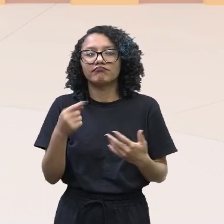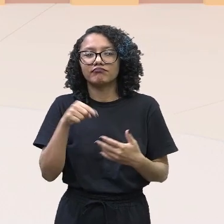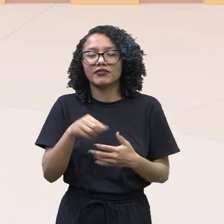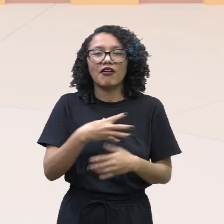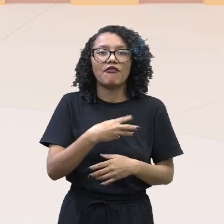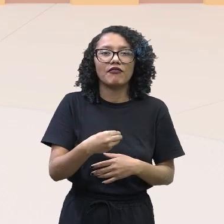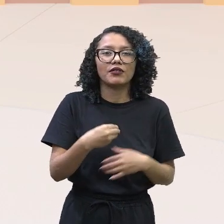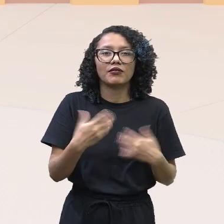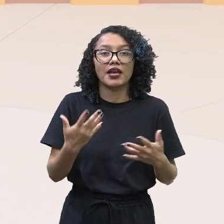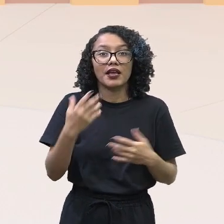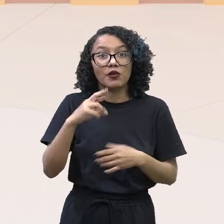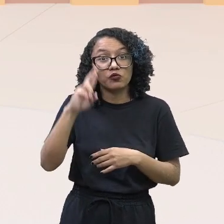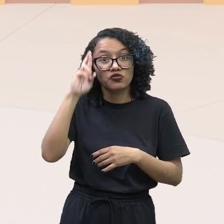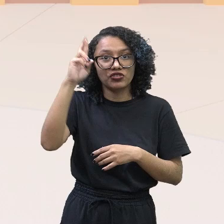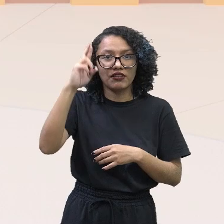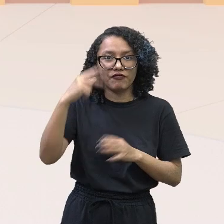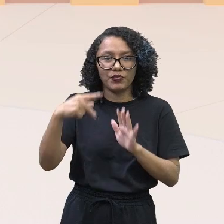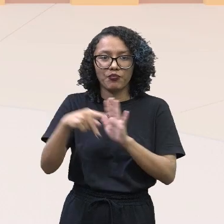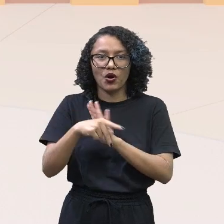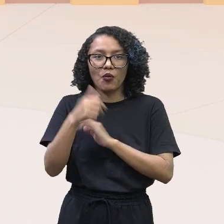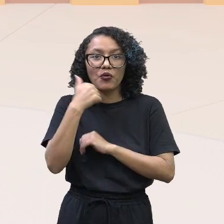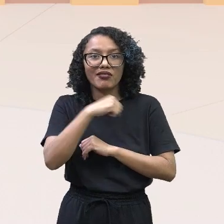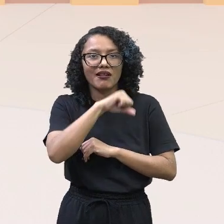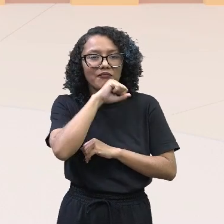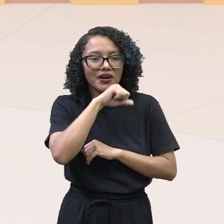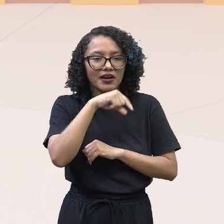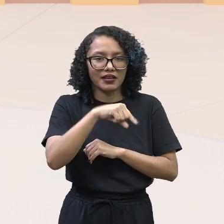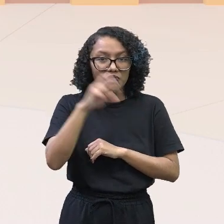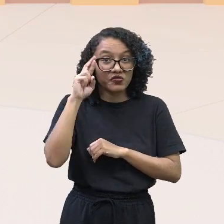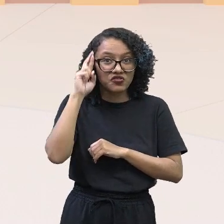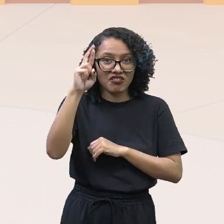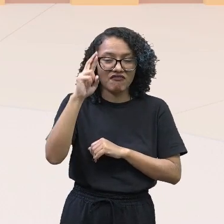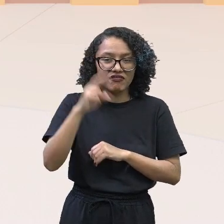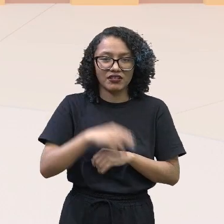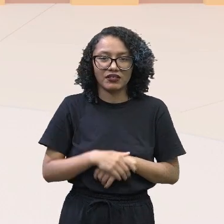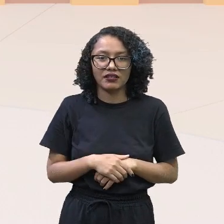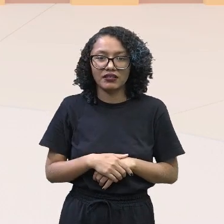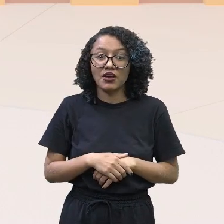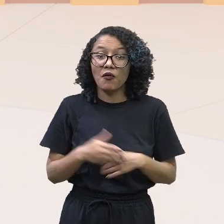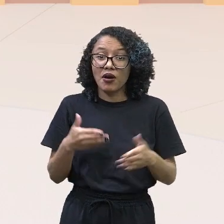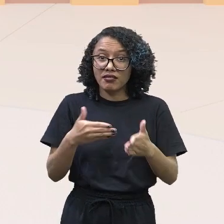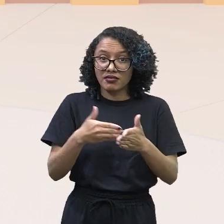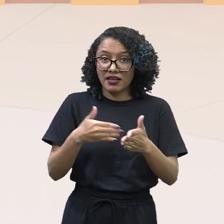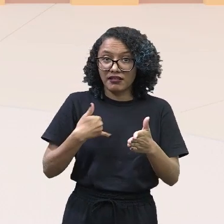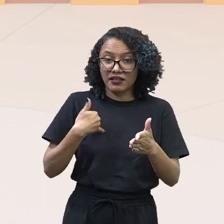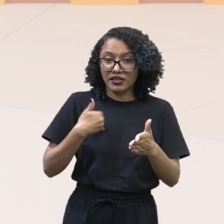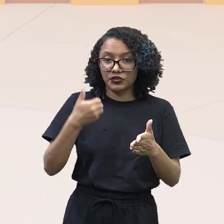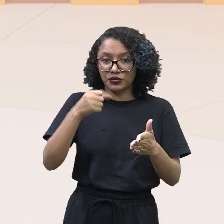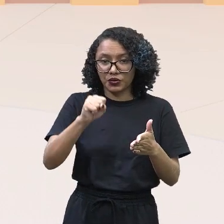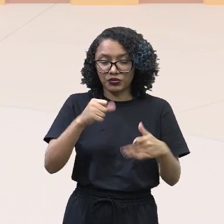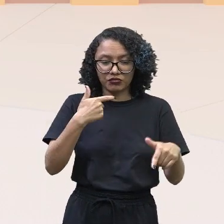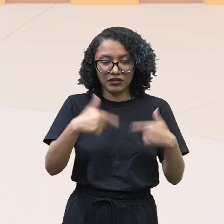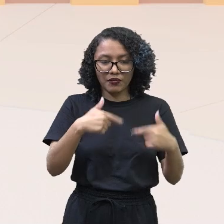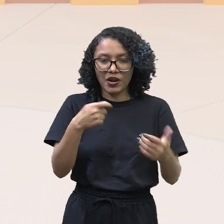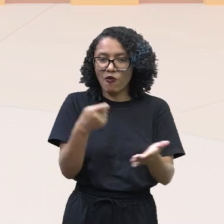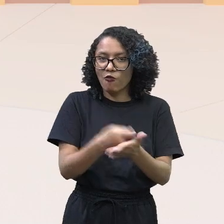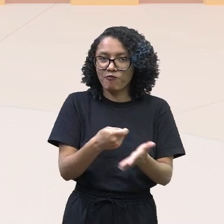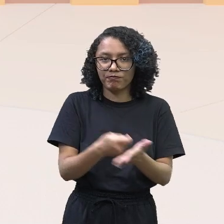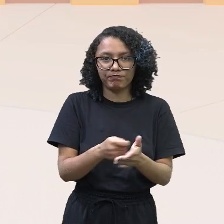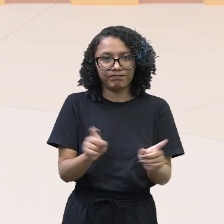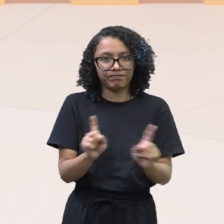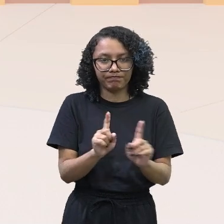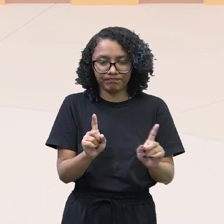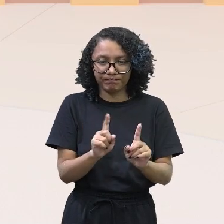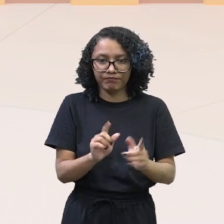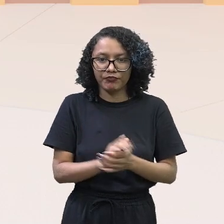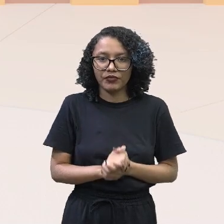que funcionava na prática? Até os 8 anos, eles não tinham aquela obrigatoriedade de trabalhar para o senhor de engenho,